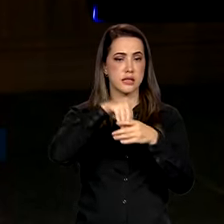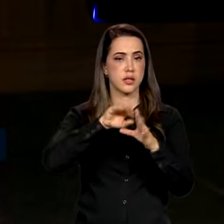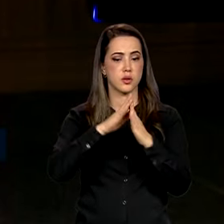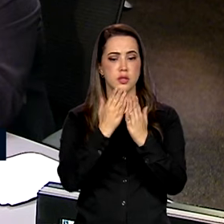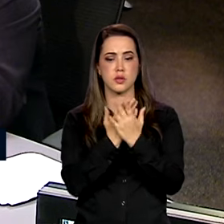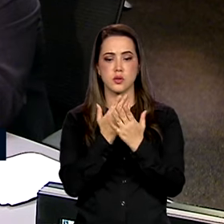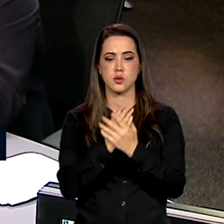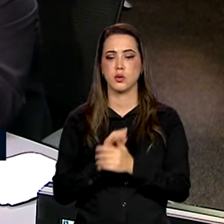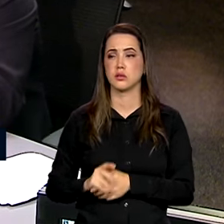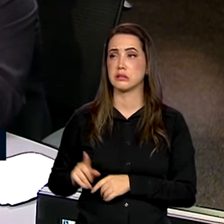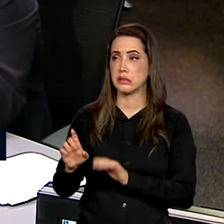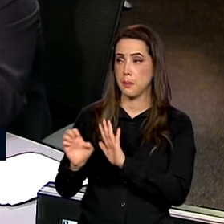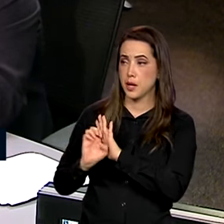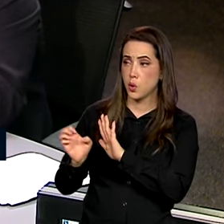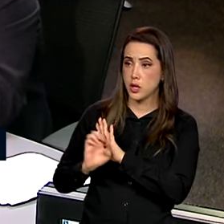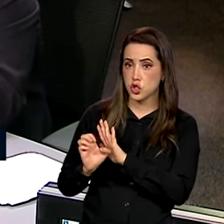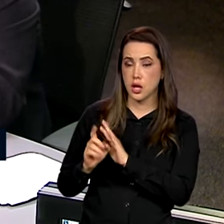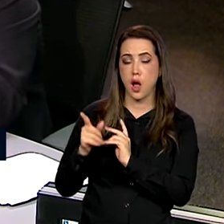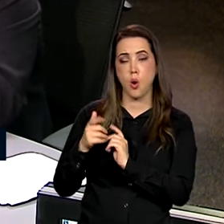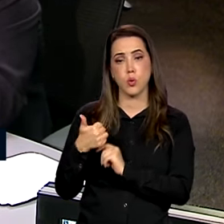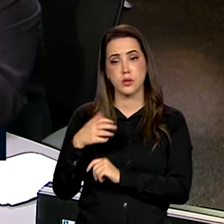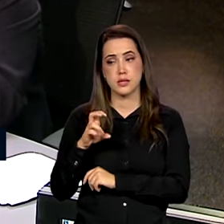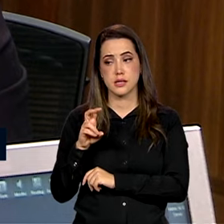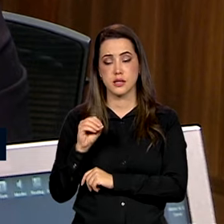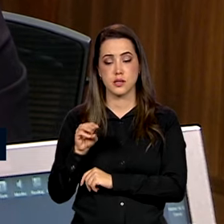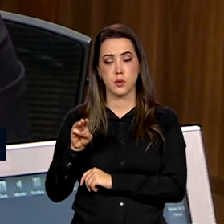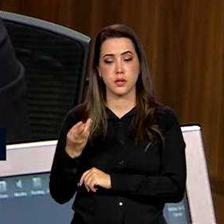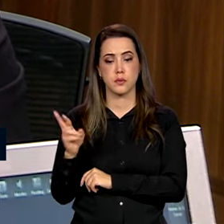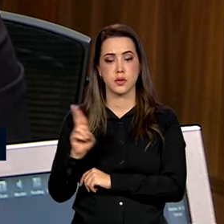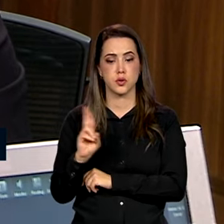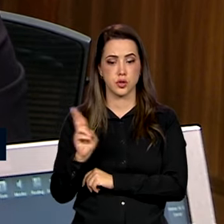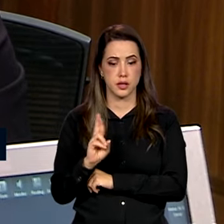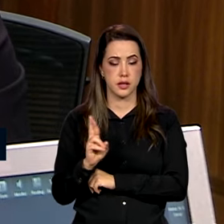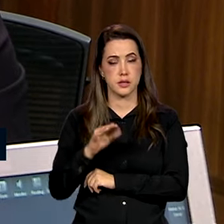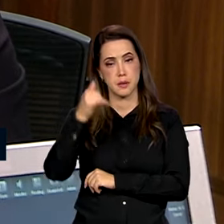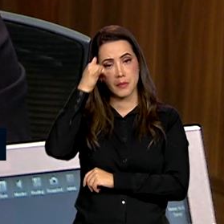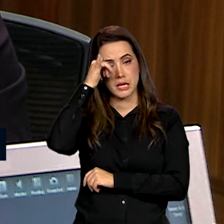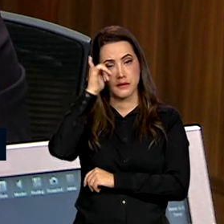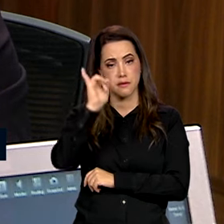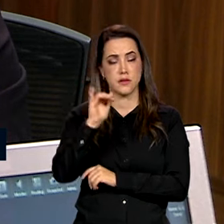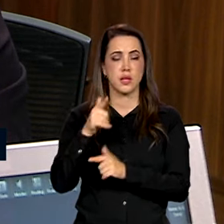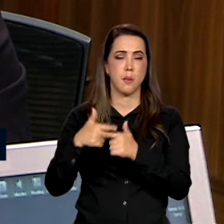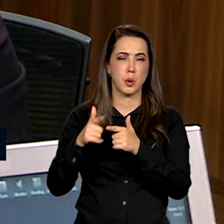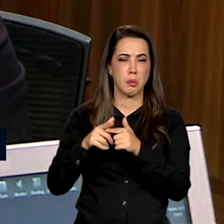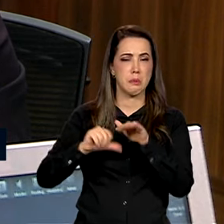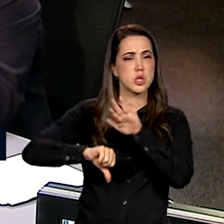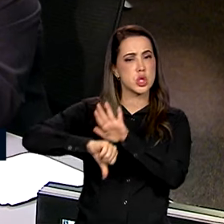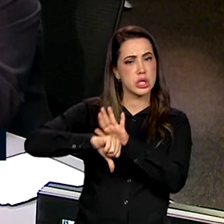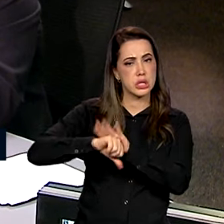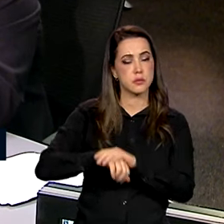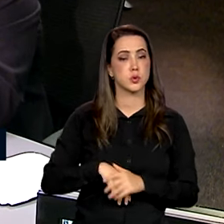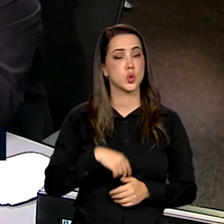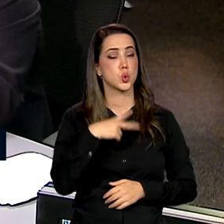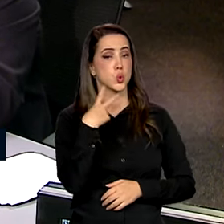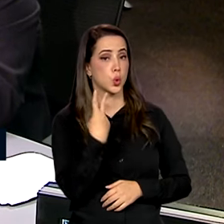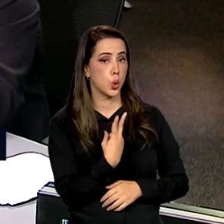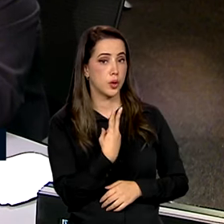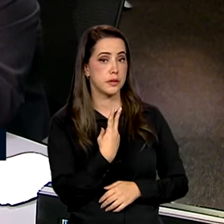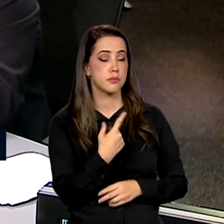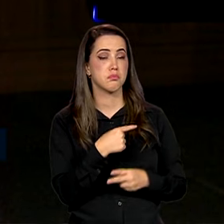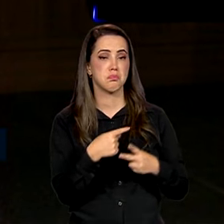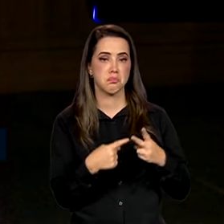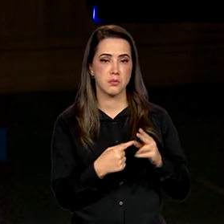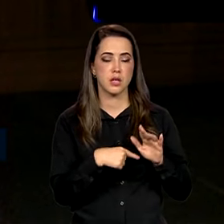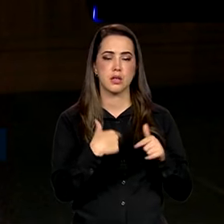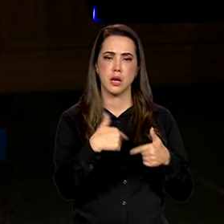e um edital com 150 milhões de reais para ações de prevenção e repressão a crimes medidas adotadas